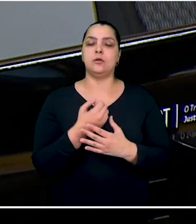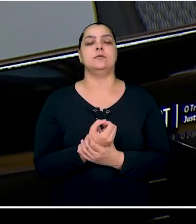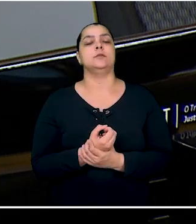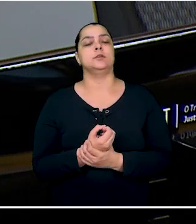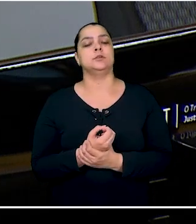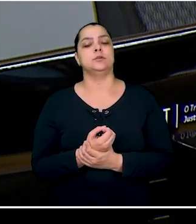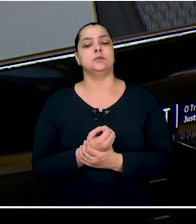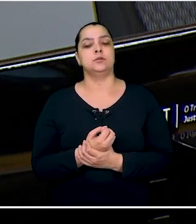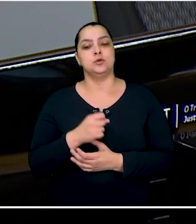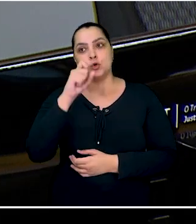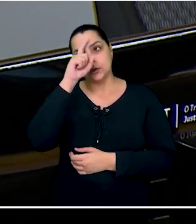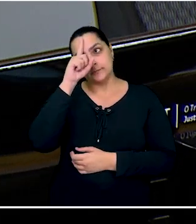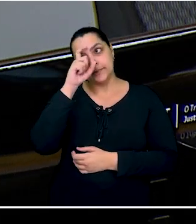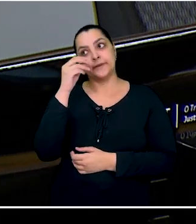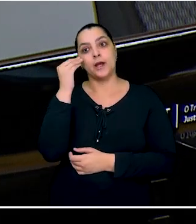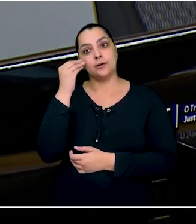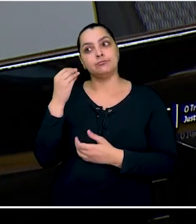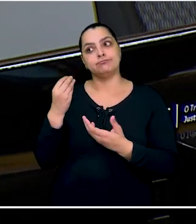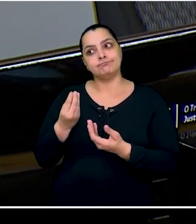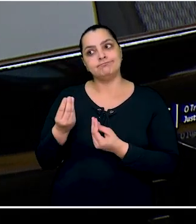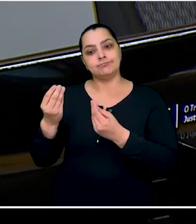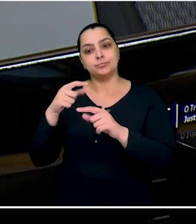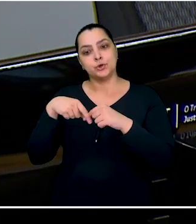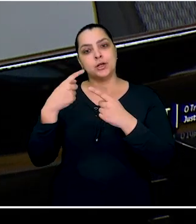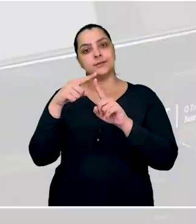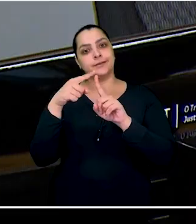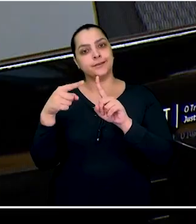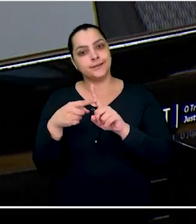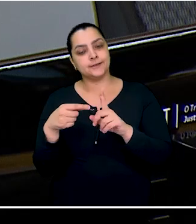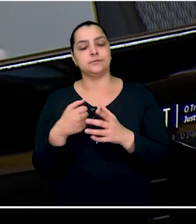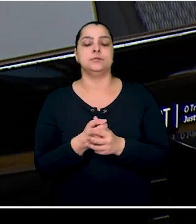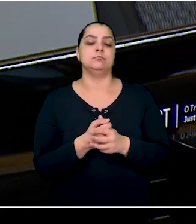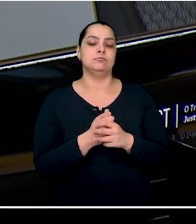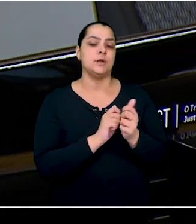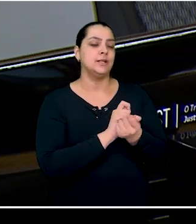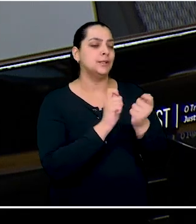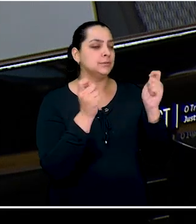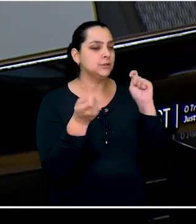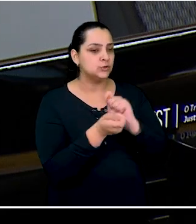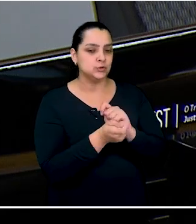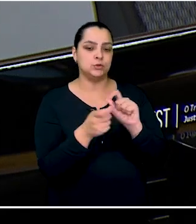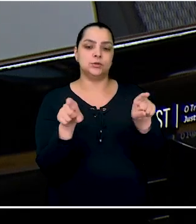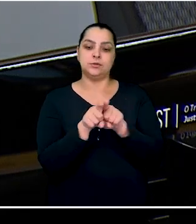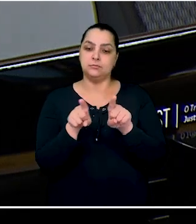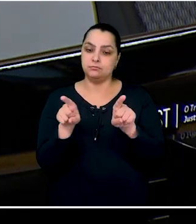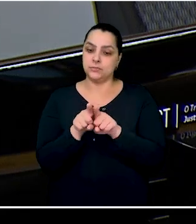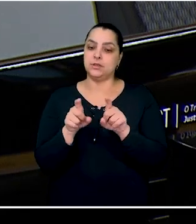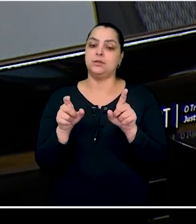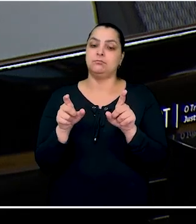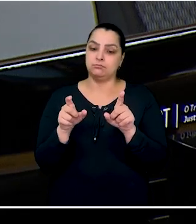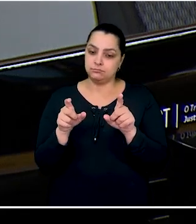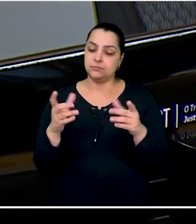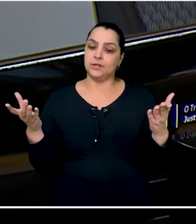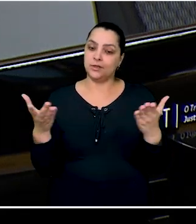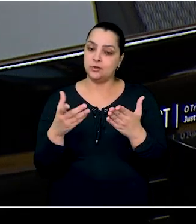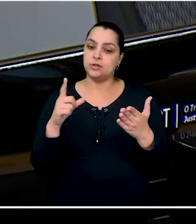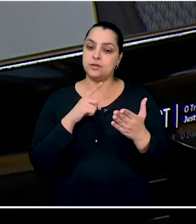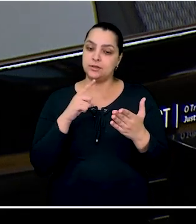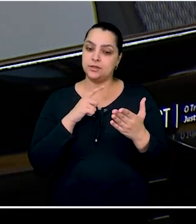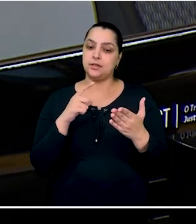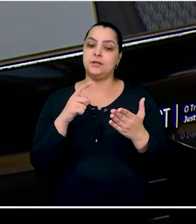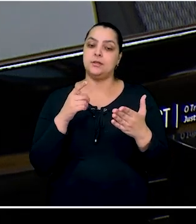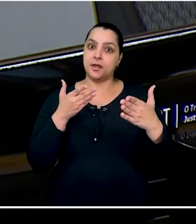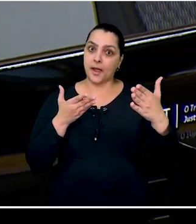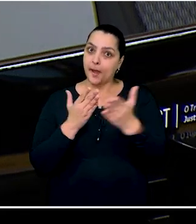prova no hospital, uma gestante, tivemos que fazer adaptações na realização das provas, temos a satisfação de contar